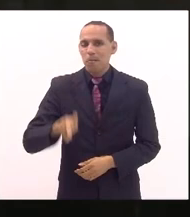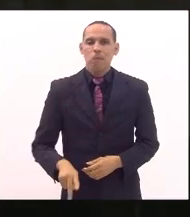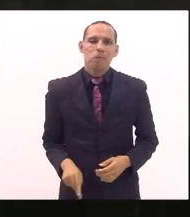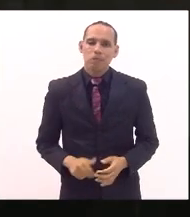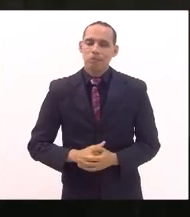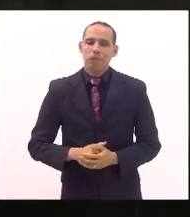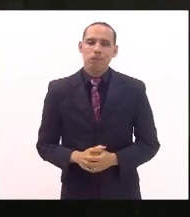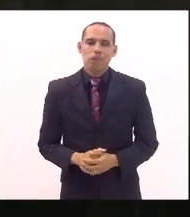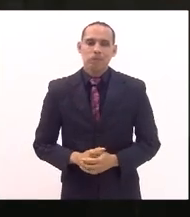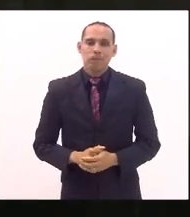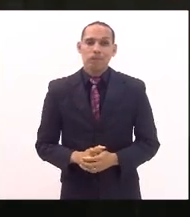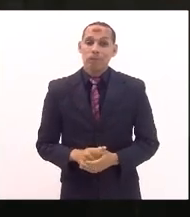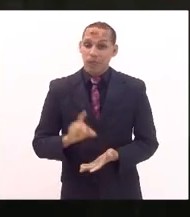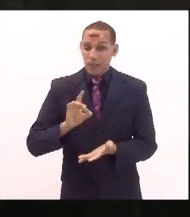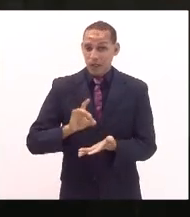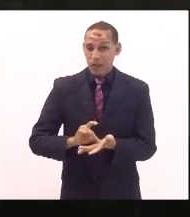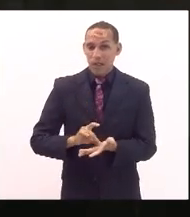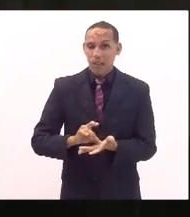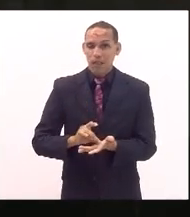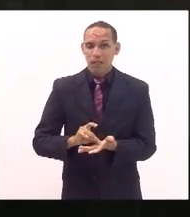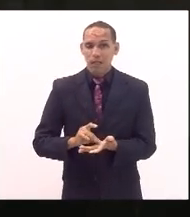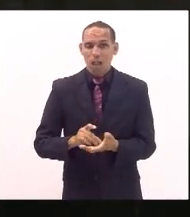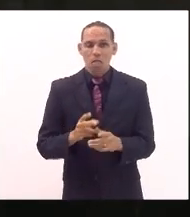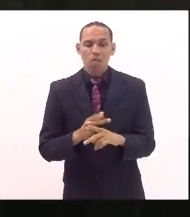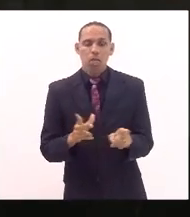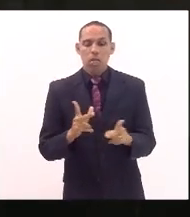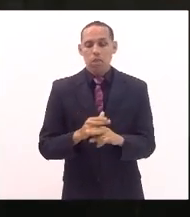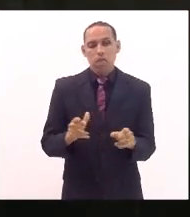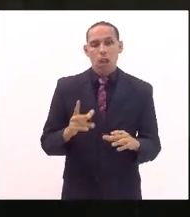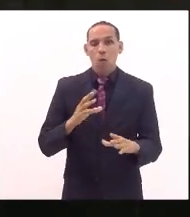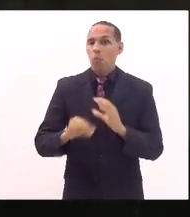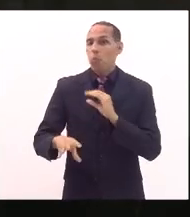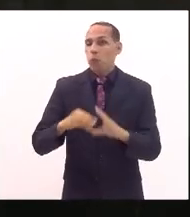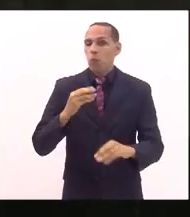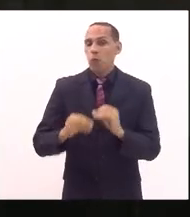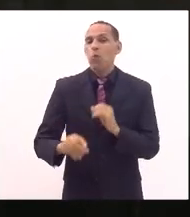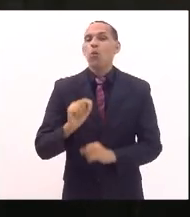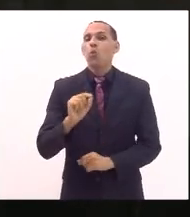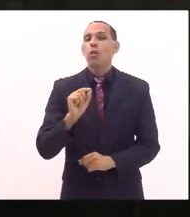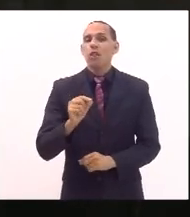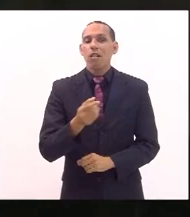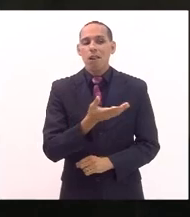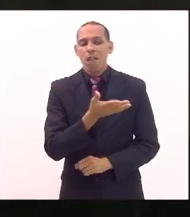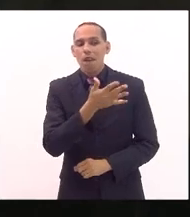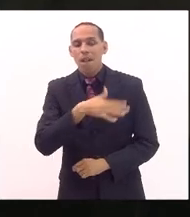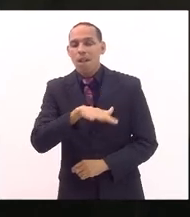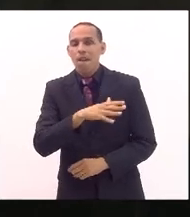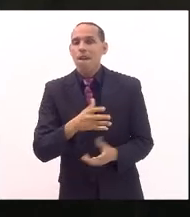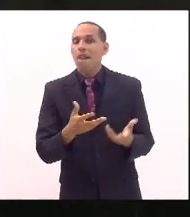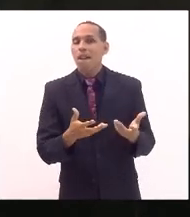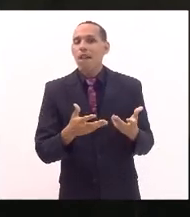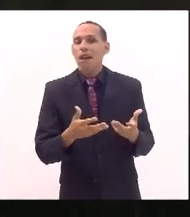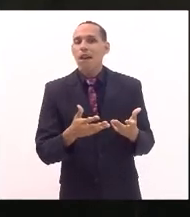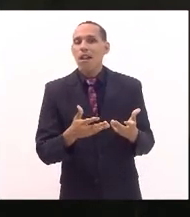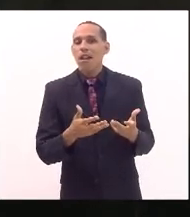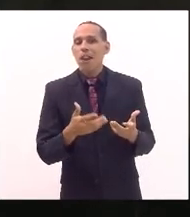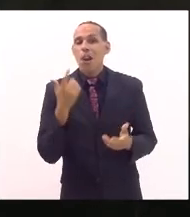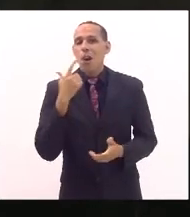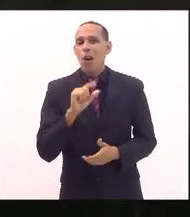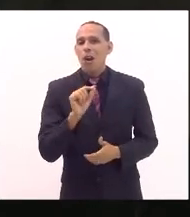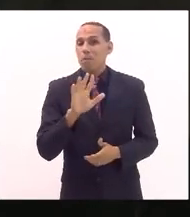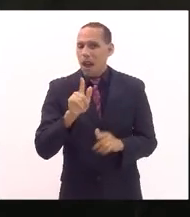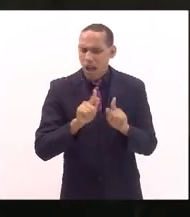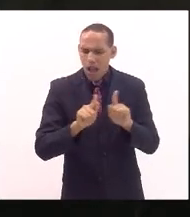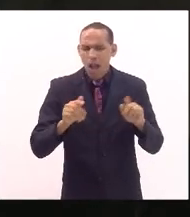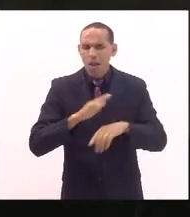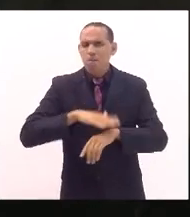presidente na verdade os subterfúgios levam para aquilo que eles querem e o caso é muito mais